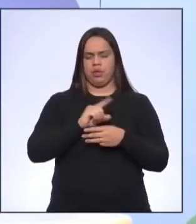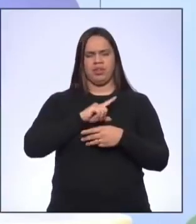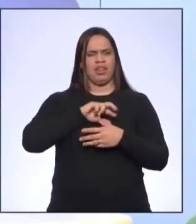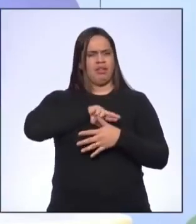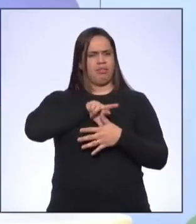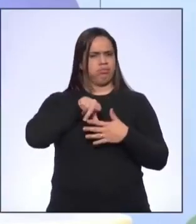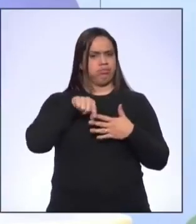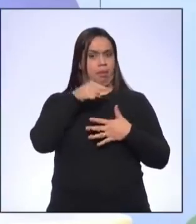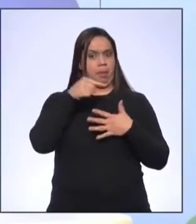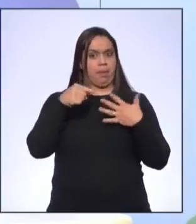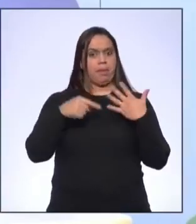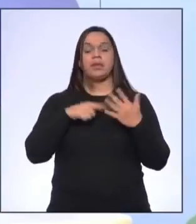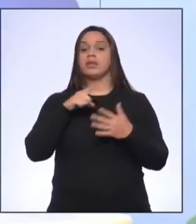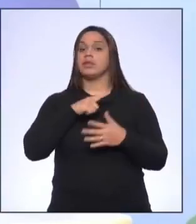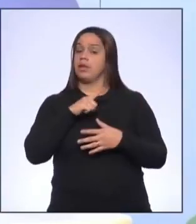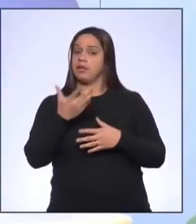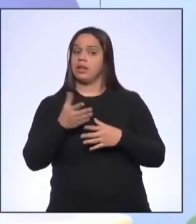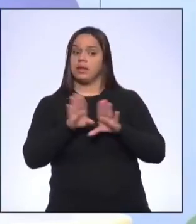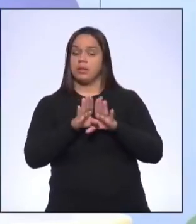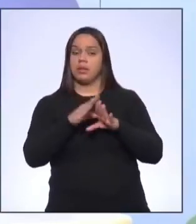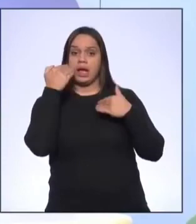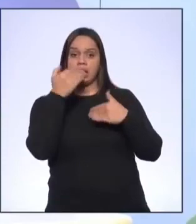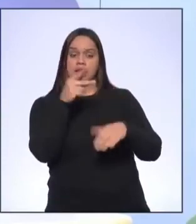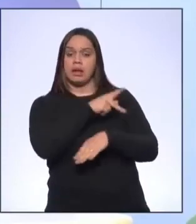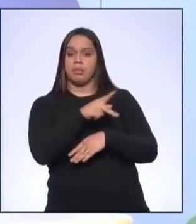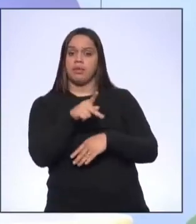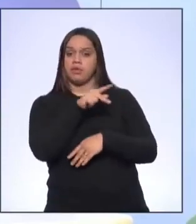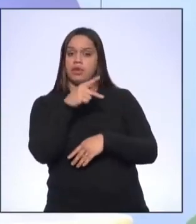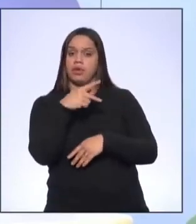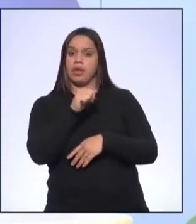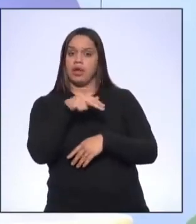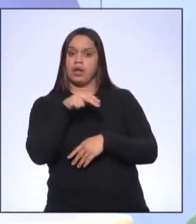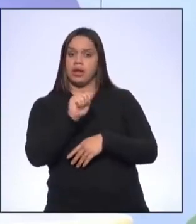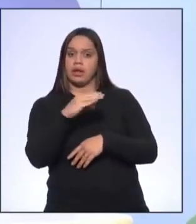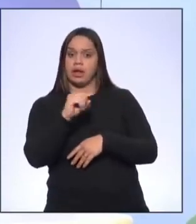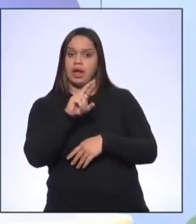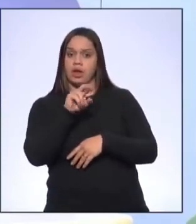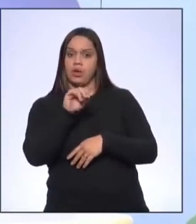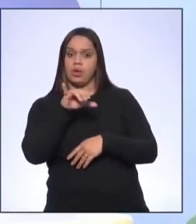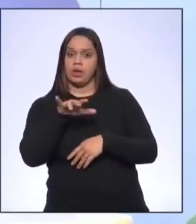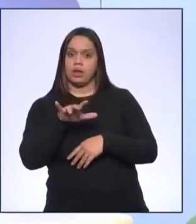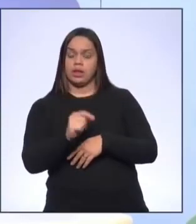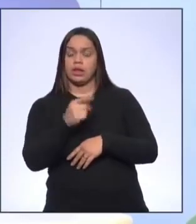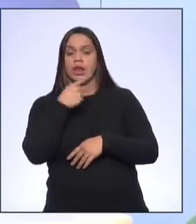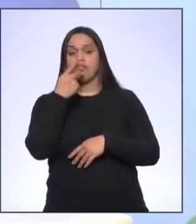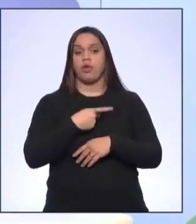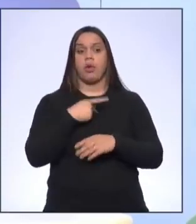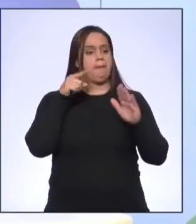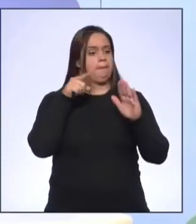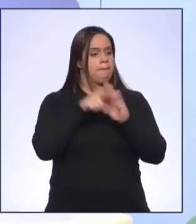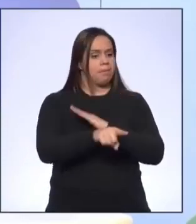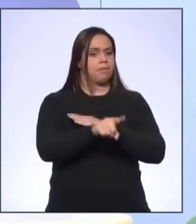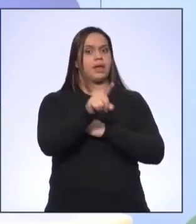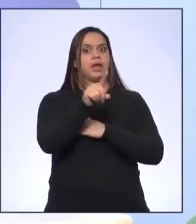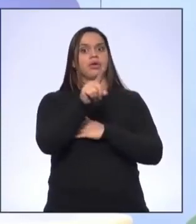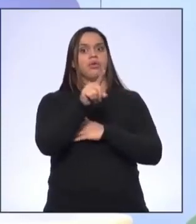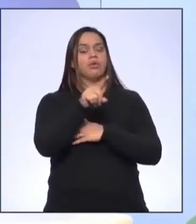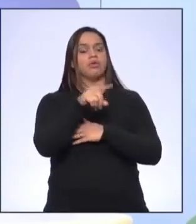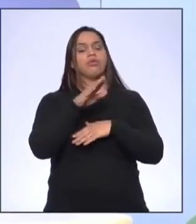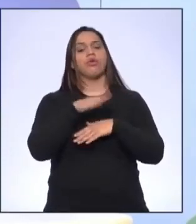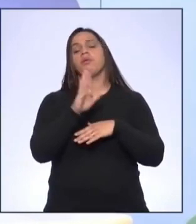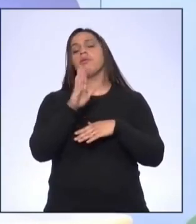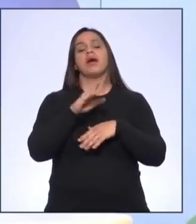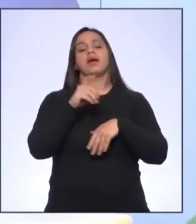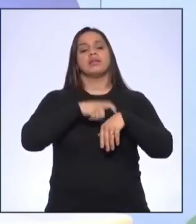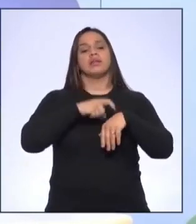questões aí. Eu queria até agradecer a participação da professora Ana Carolina. Ela disse que a pergunta ficou mais tempo na tela do que o